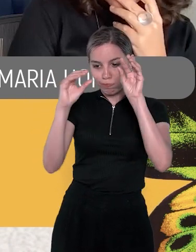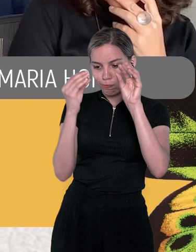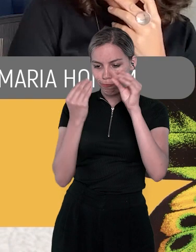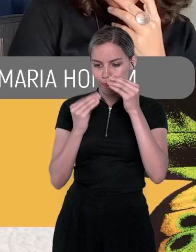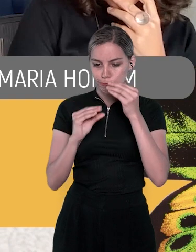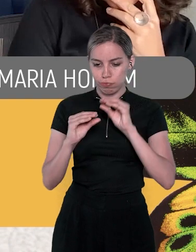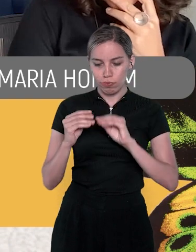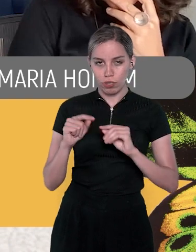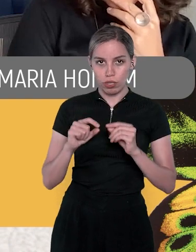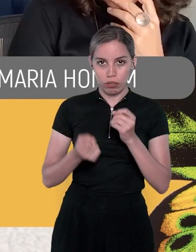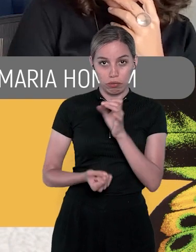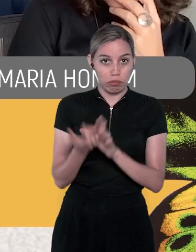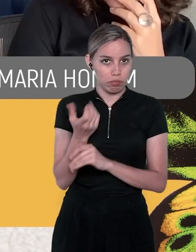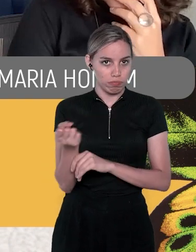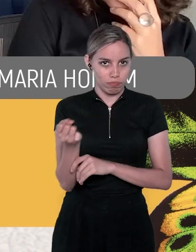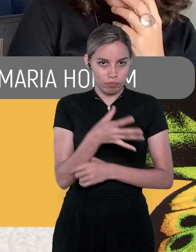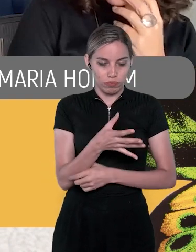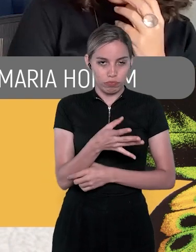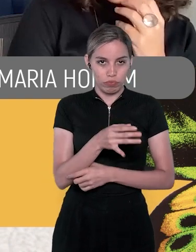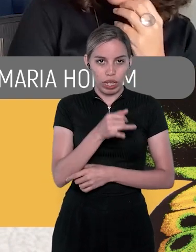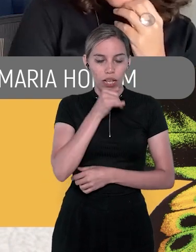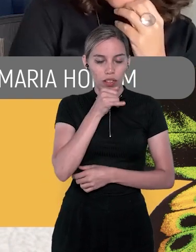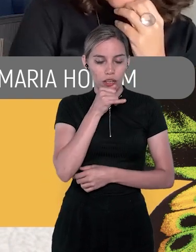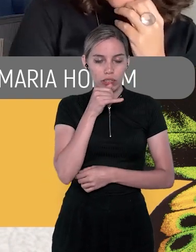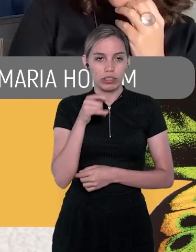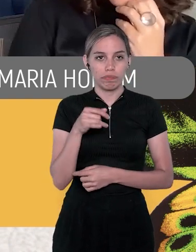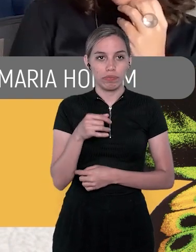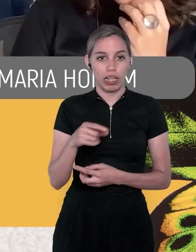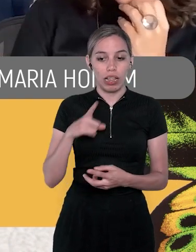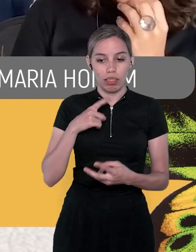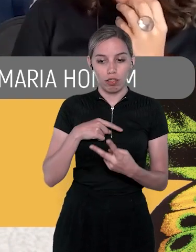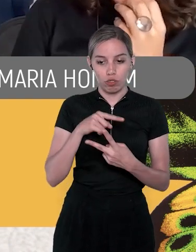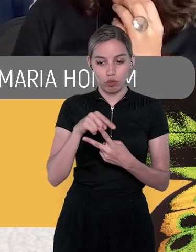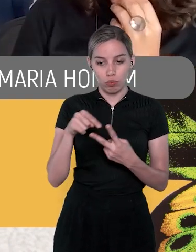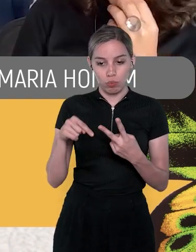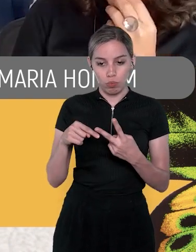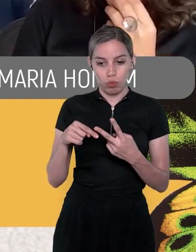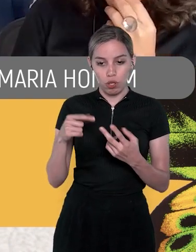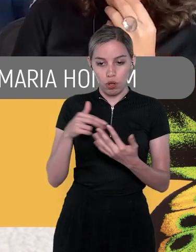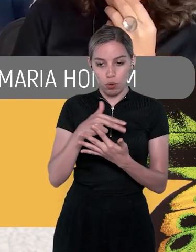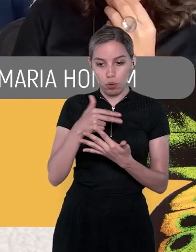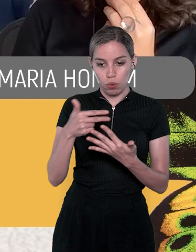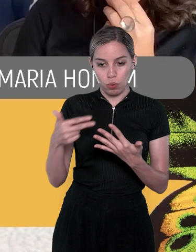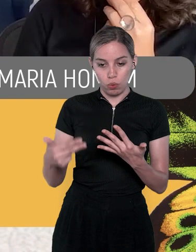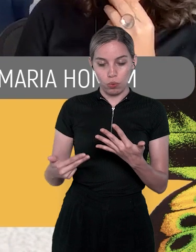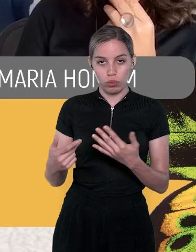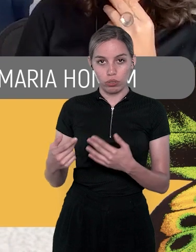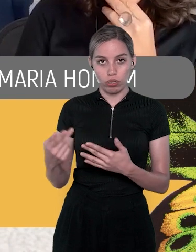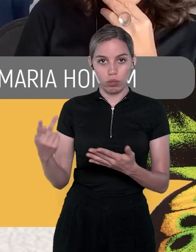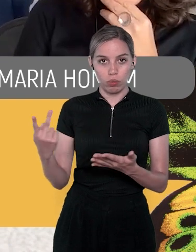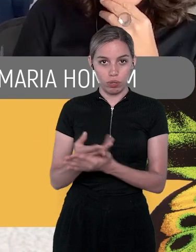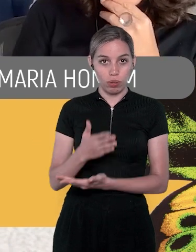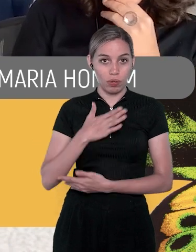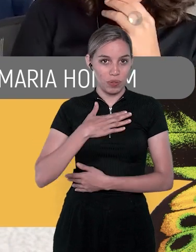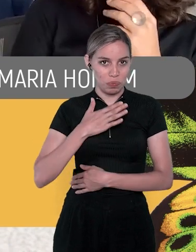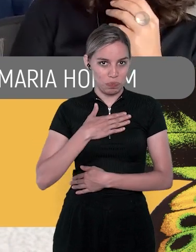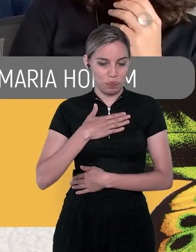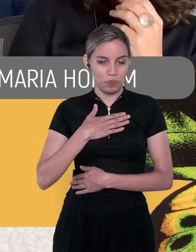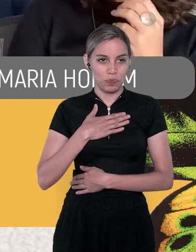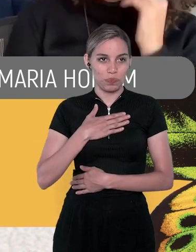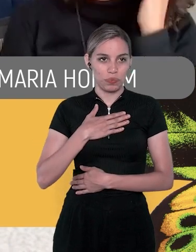ele é um mosaico de muitas coisas. Entre elas, algumas coisas mais próximas da minha experiência.